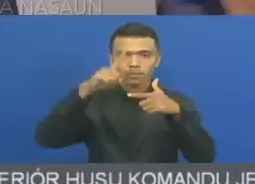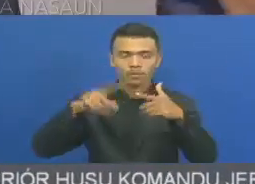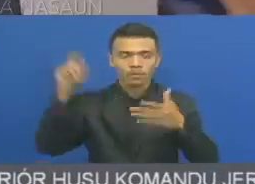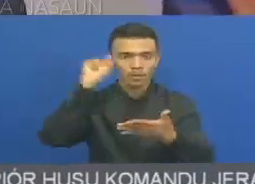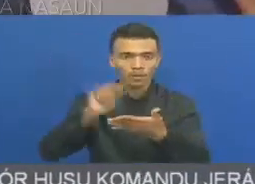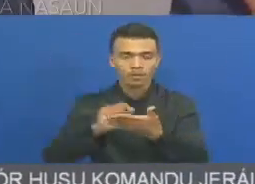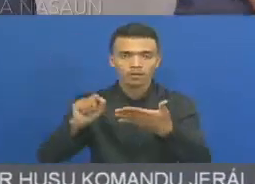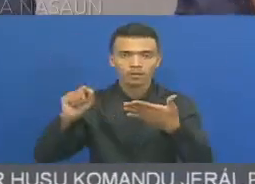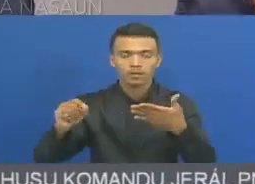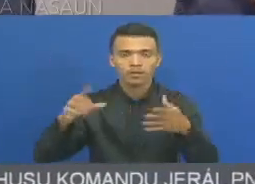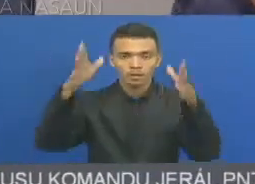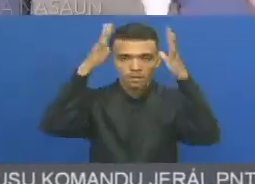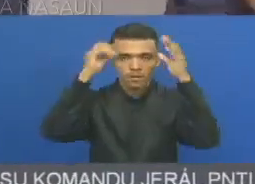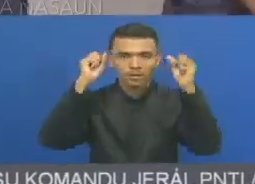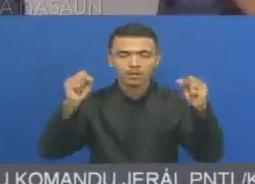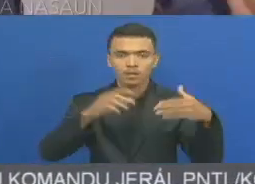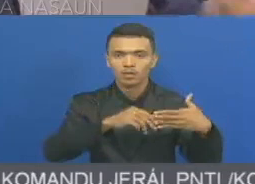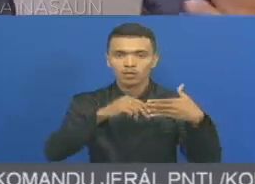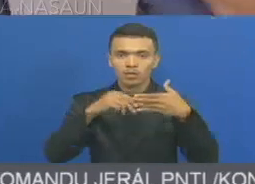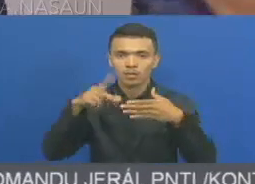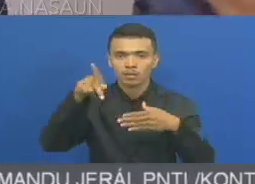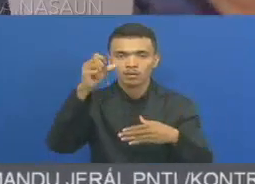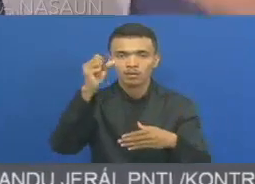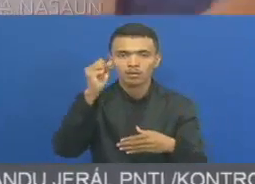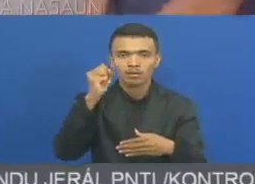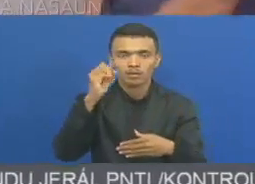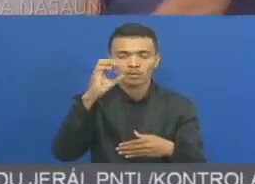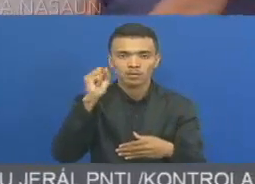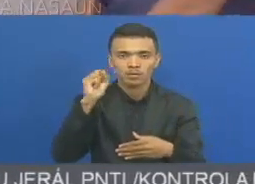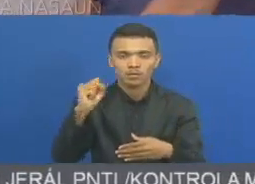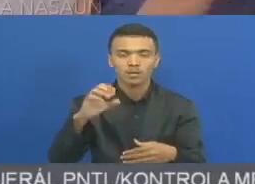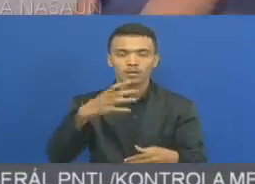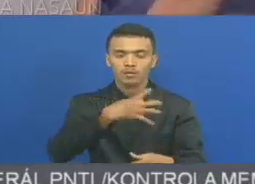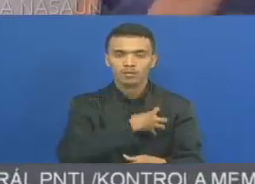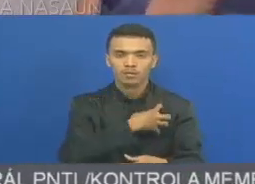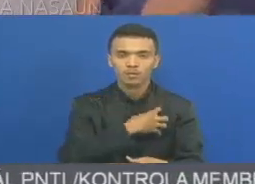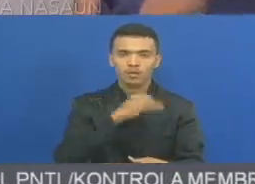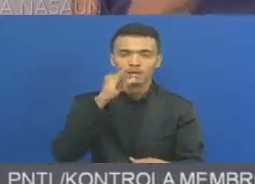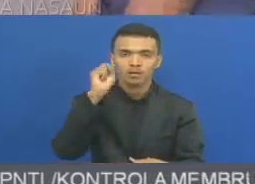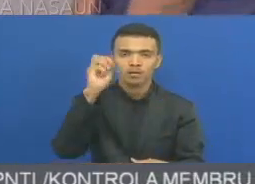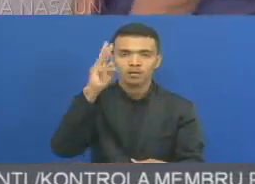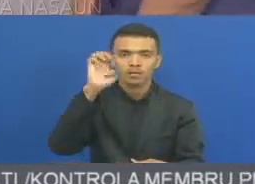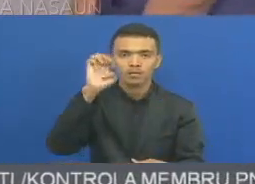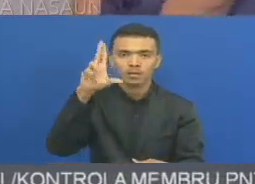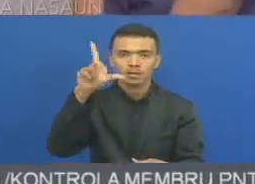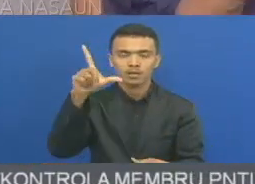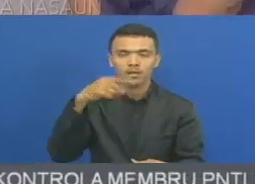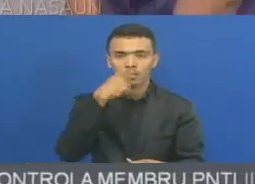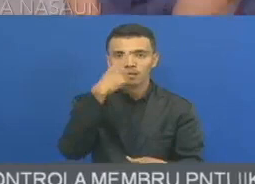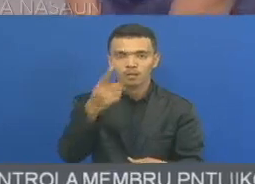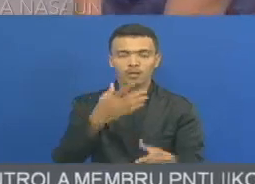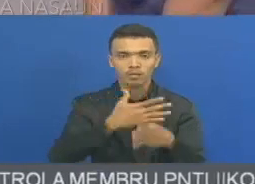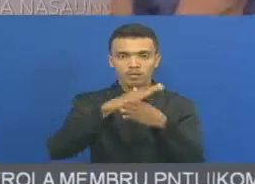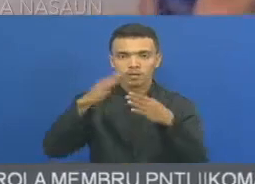assina contrato. Presidente da Autoridade de Proteção Civil, Superintendente de Polícia, Ismael da Costa Babu Hateten,